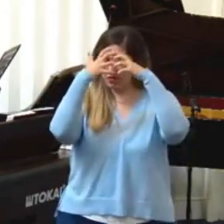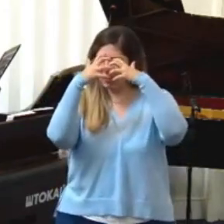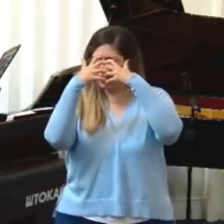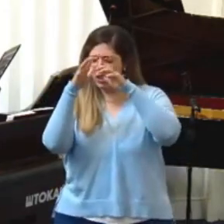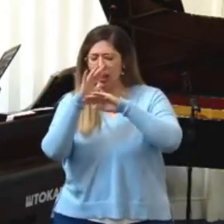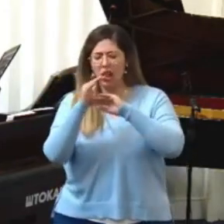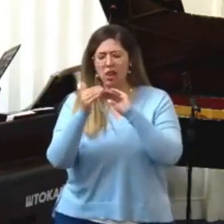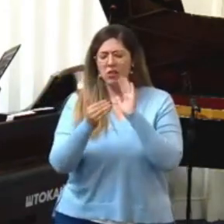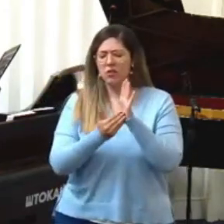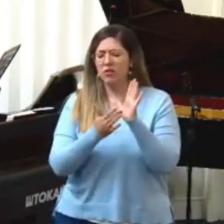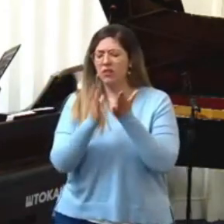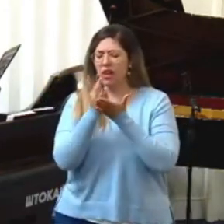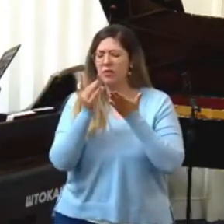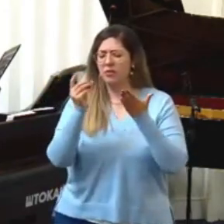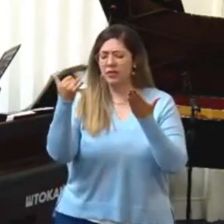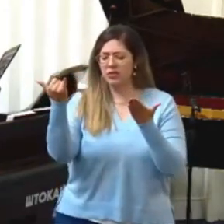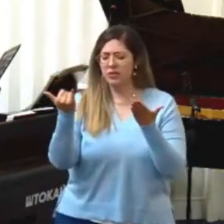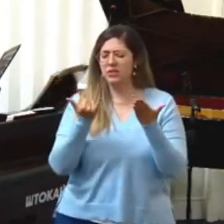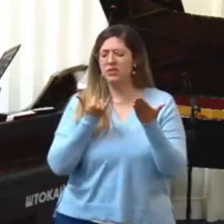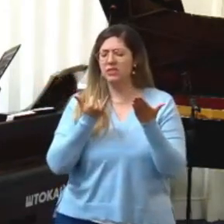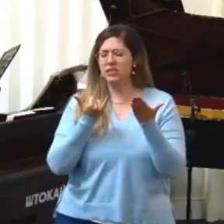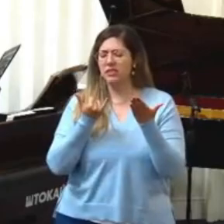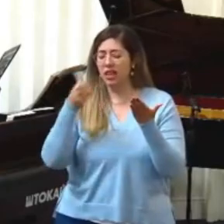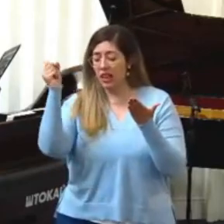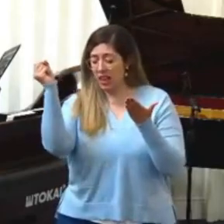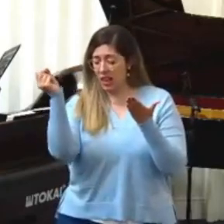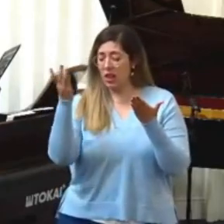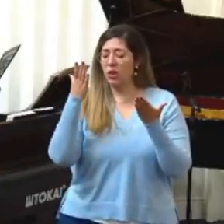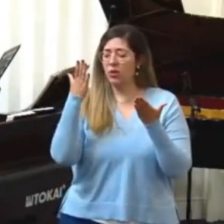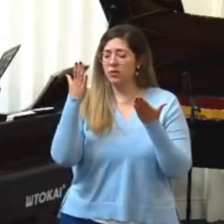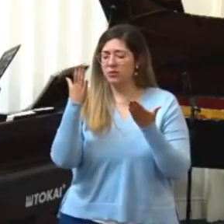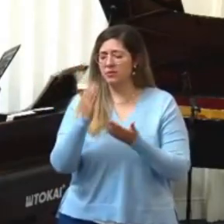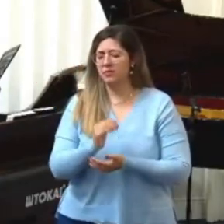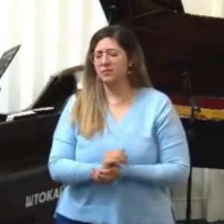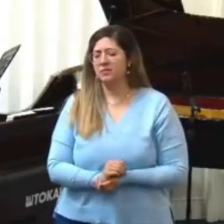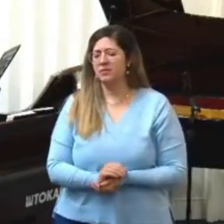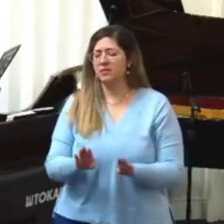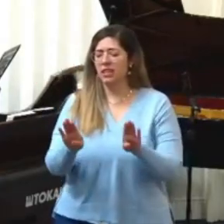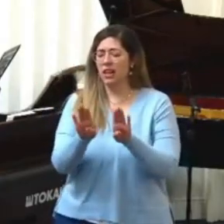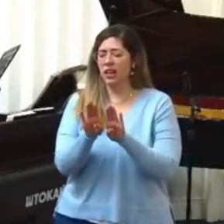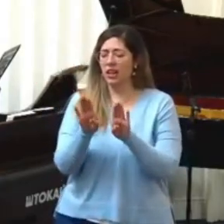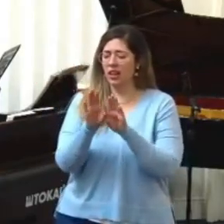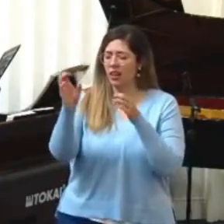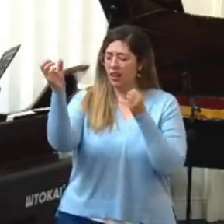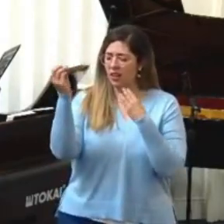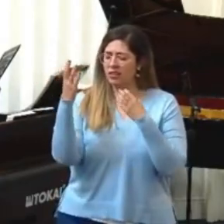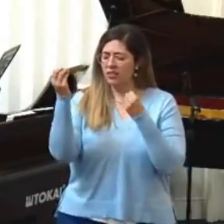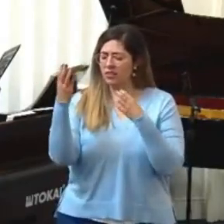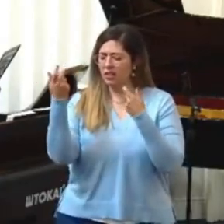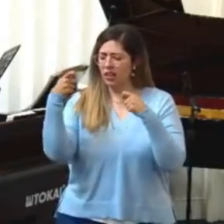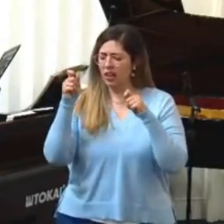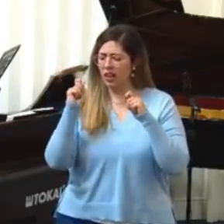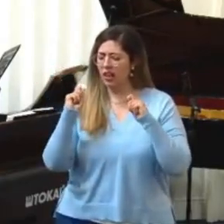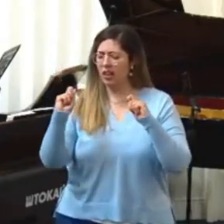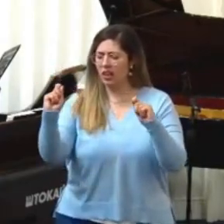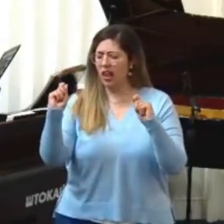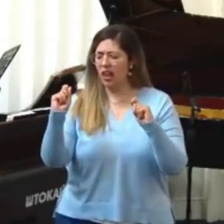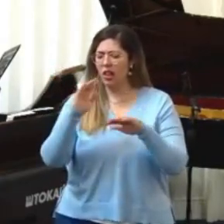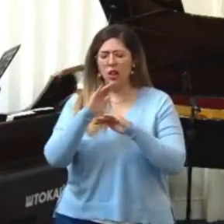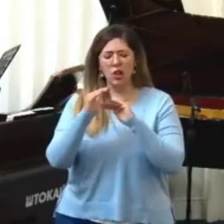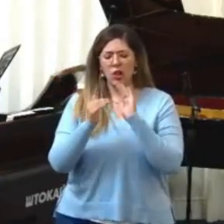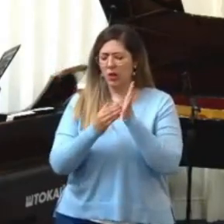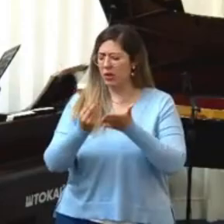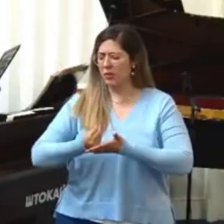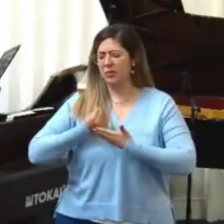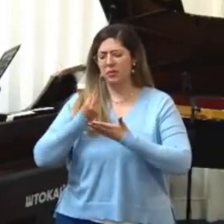desta porção da tua palavra nessa manhã, à luz do ensino que o Senhor tem nos dado durante toda a nossa